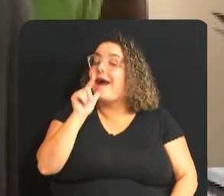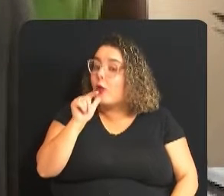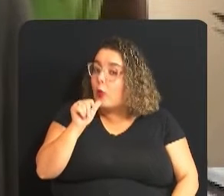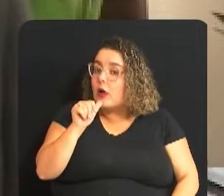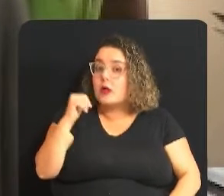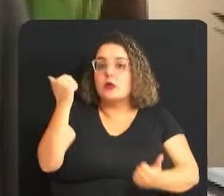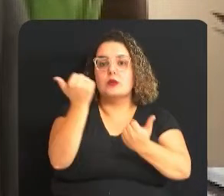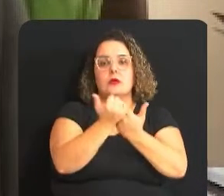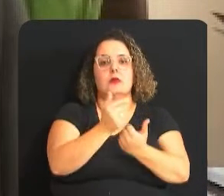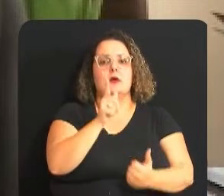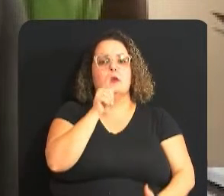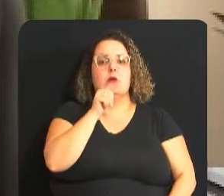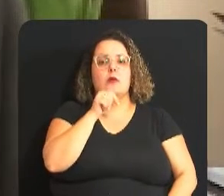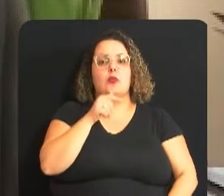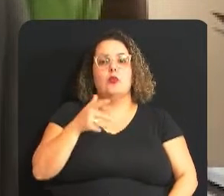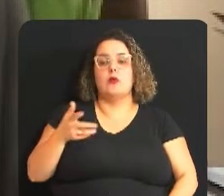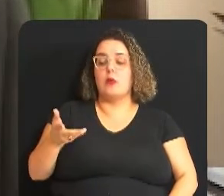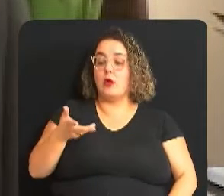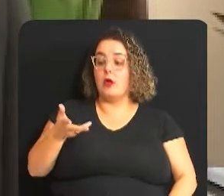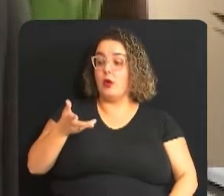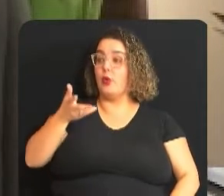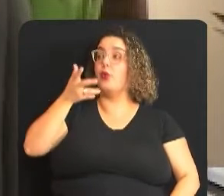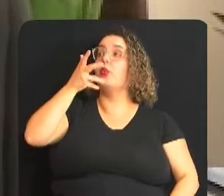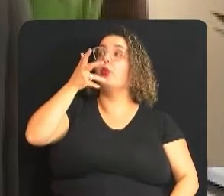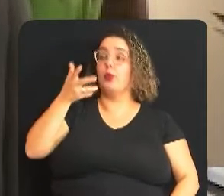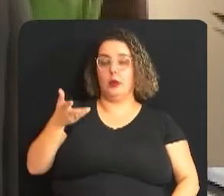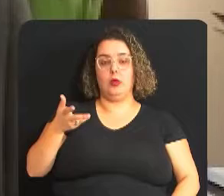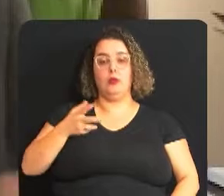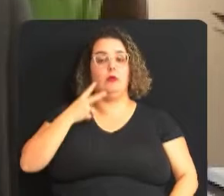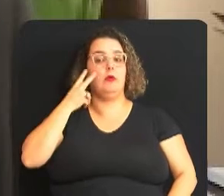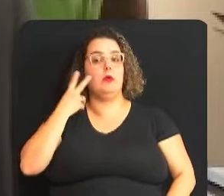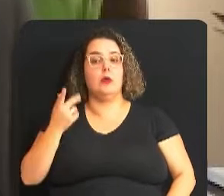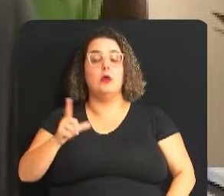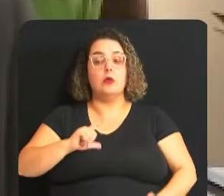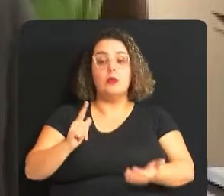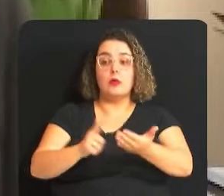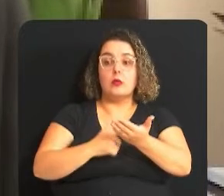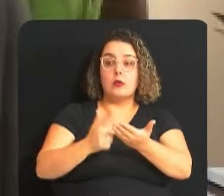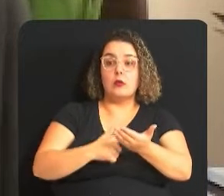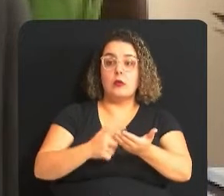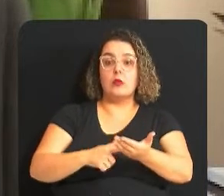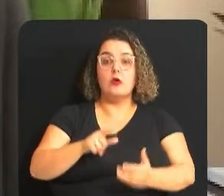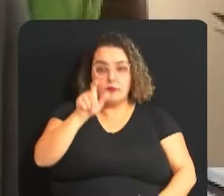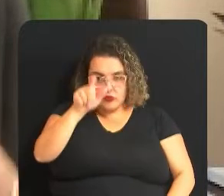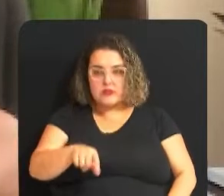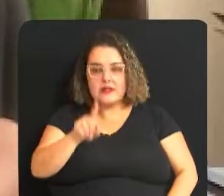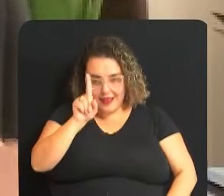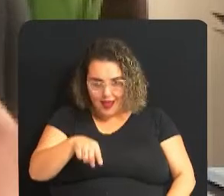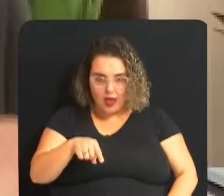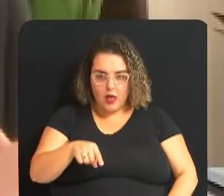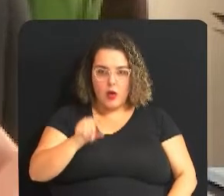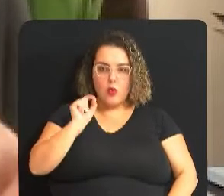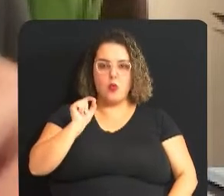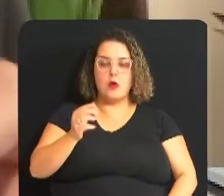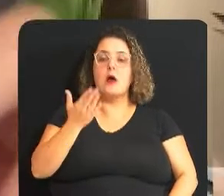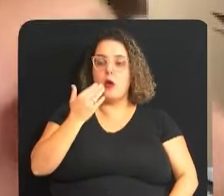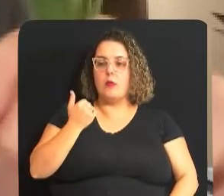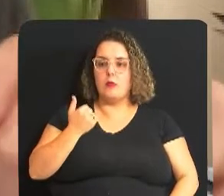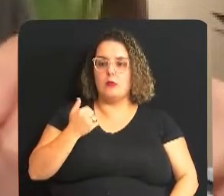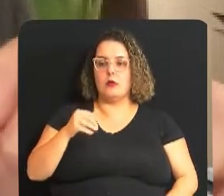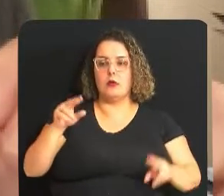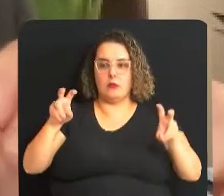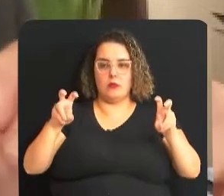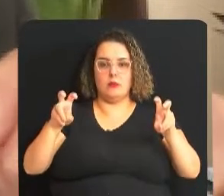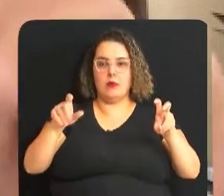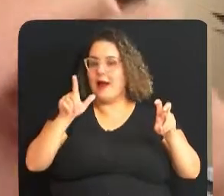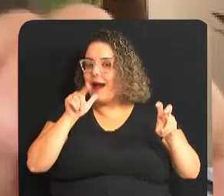por drink. Né? No meu livro, tem um livro que chama Você é o que você come. A gente fala uma frase que é minha. Água é